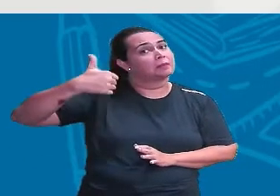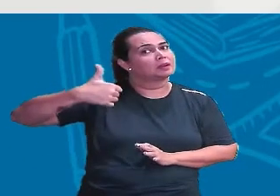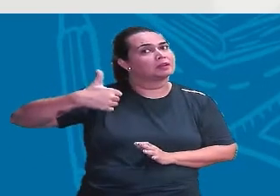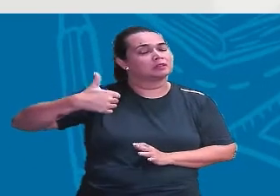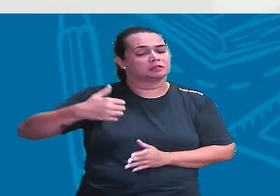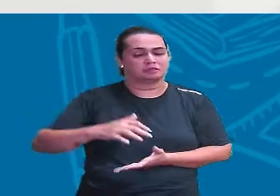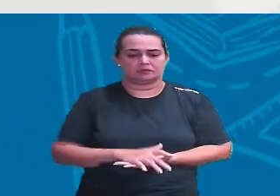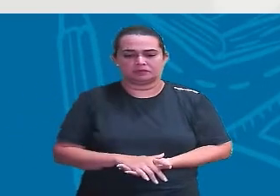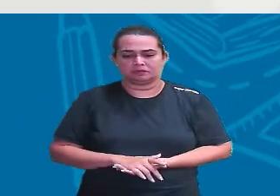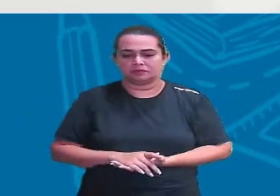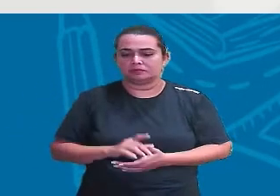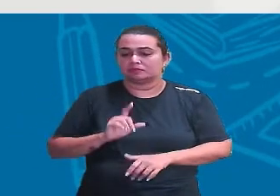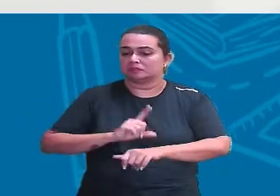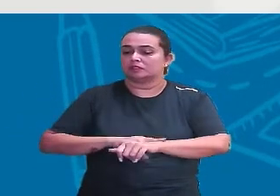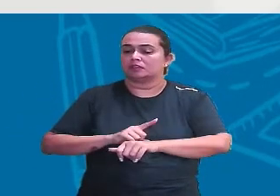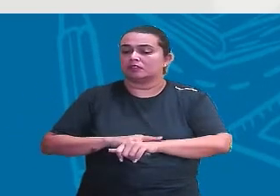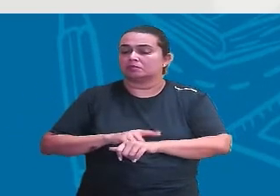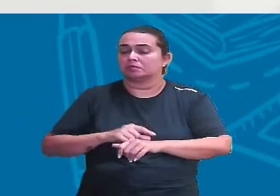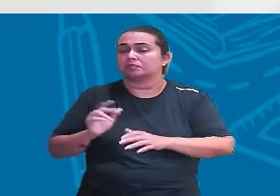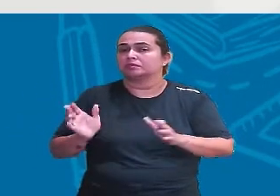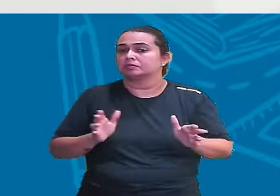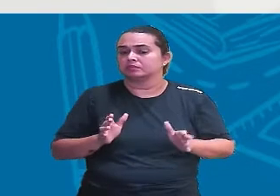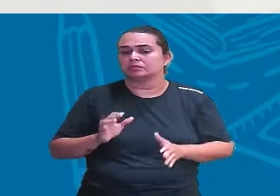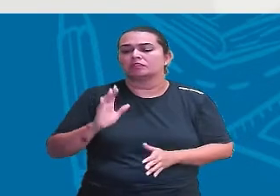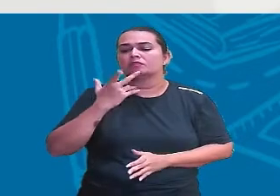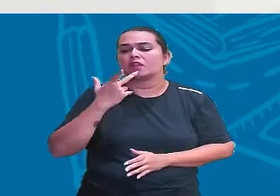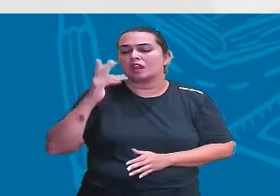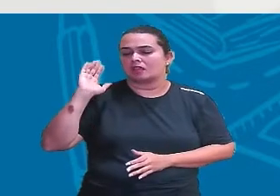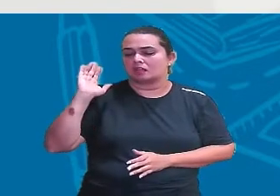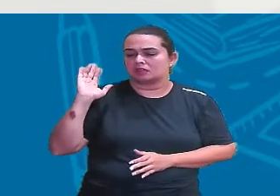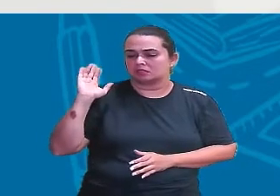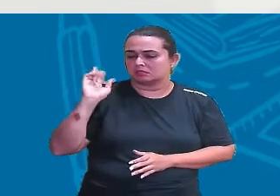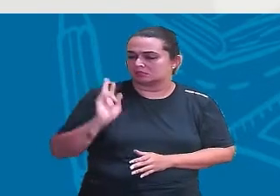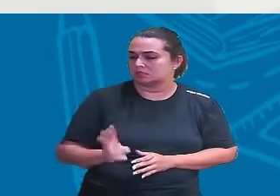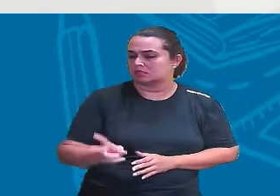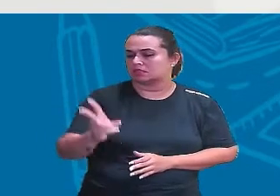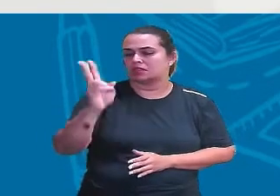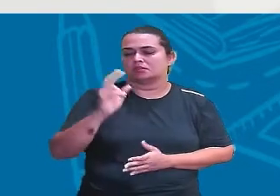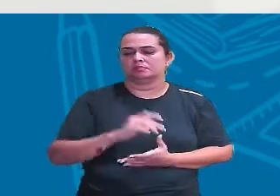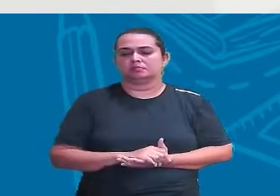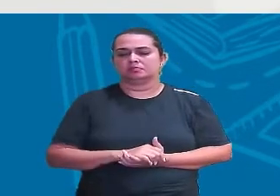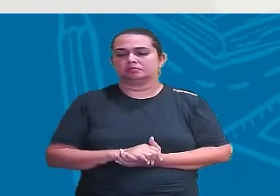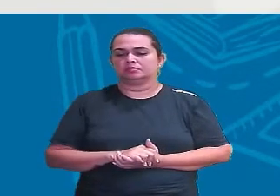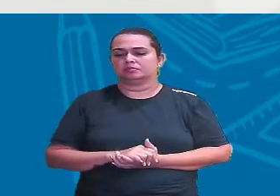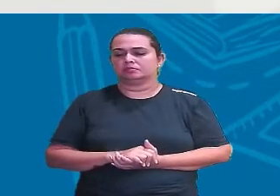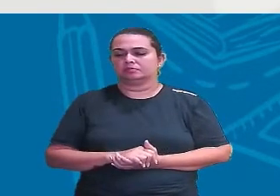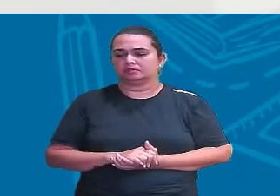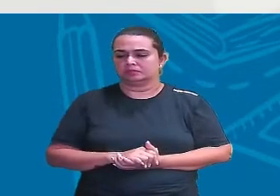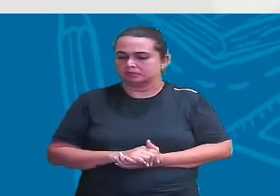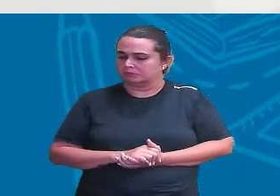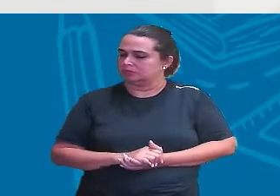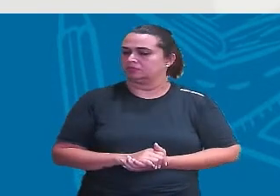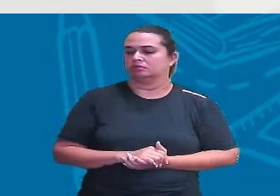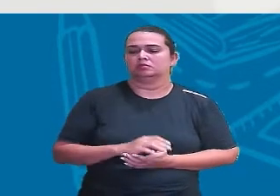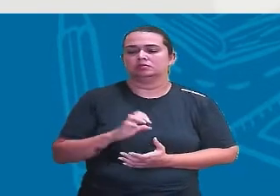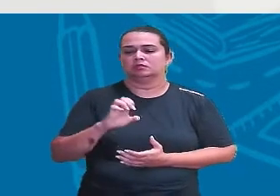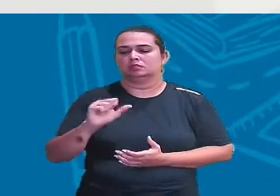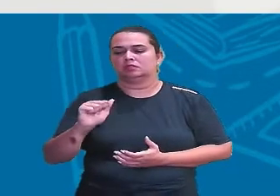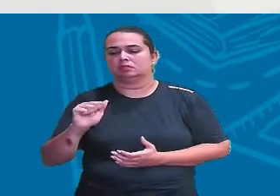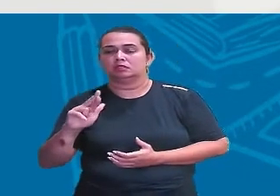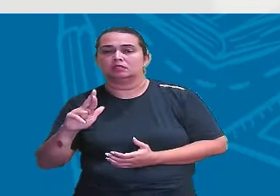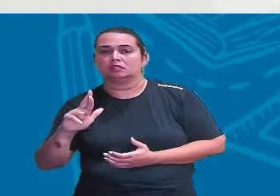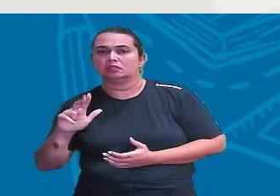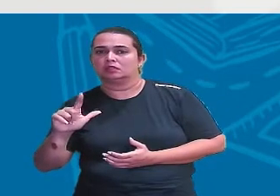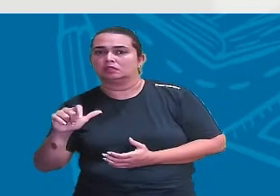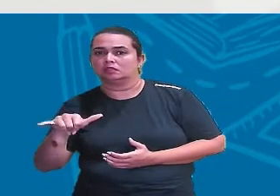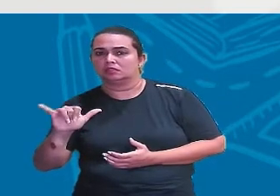always, que é também de tempo, tá? Para dizer sempre. Early, Cedo, então são advérbios de tempo.